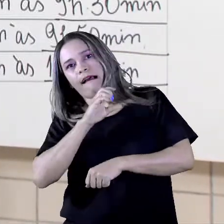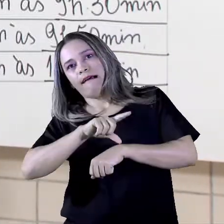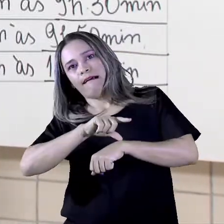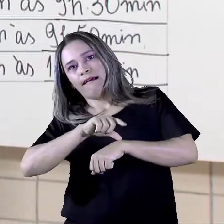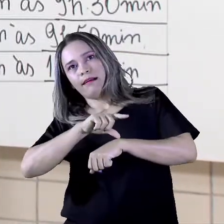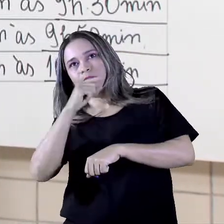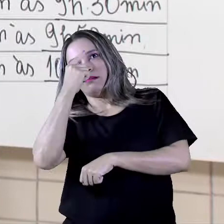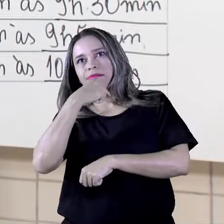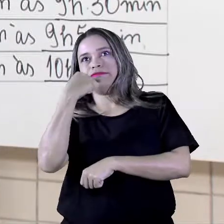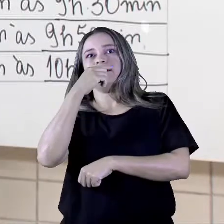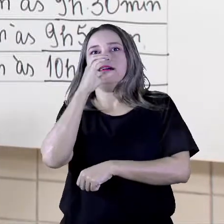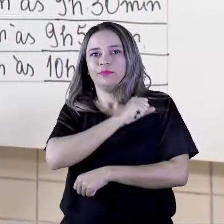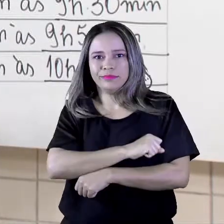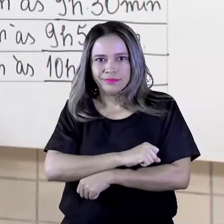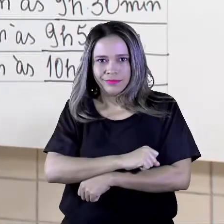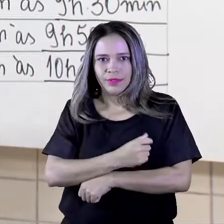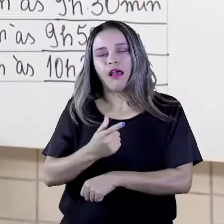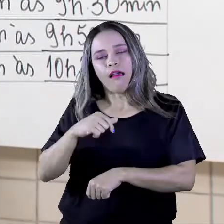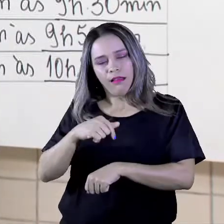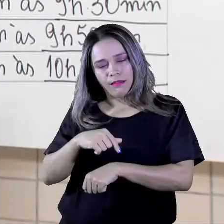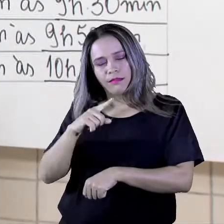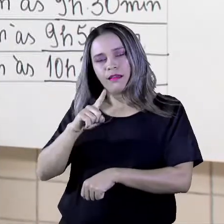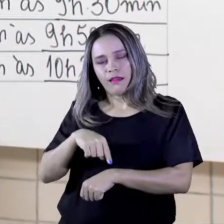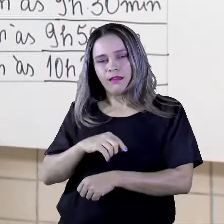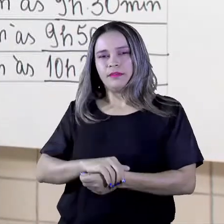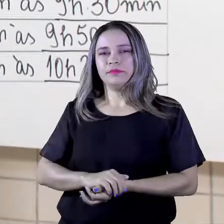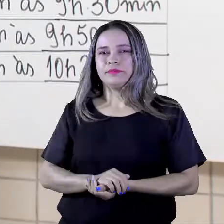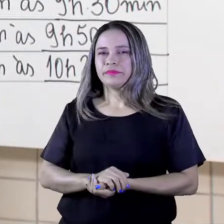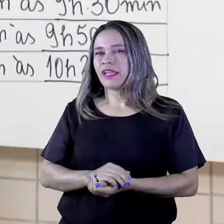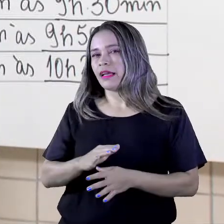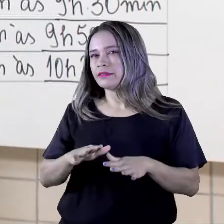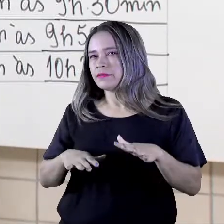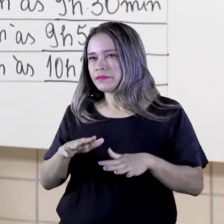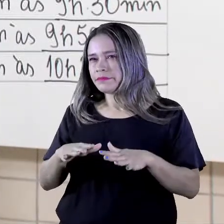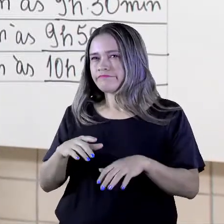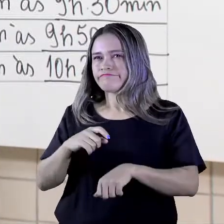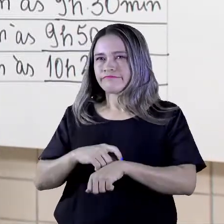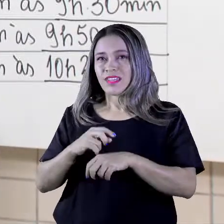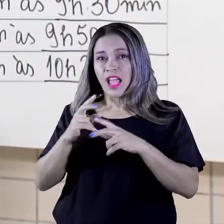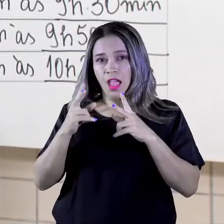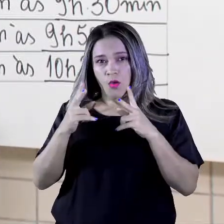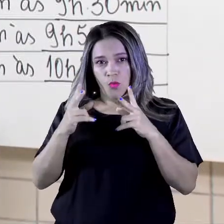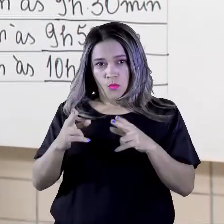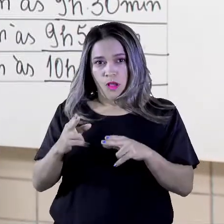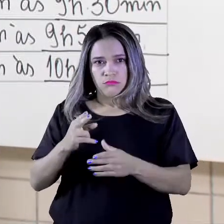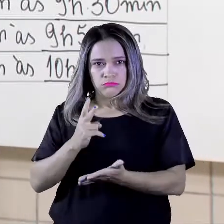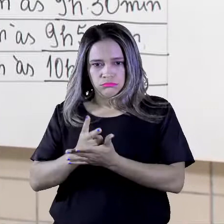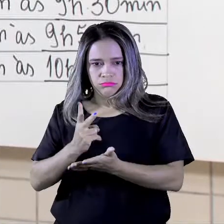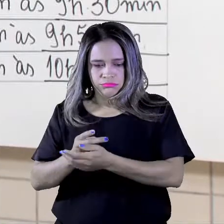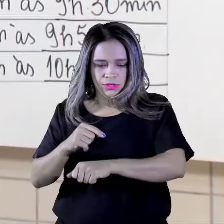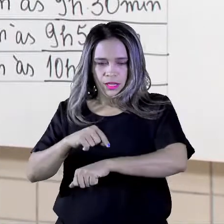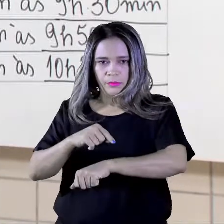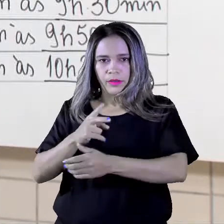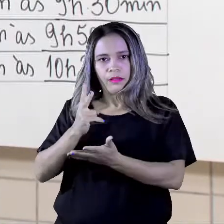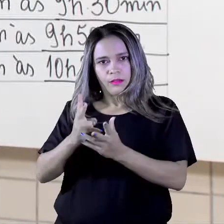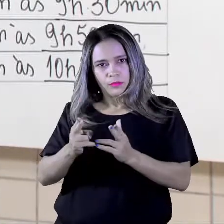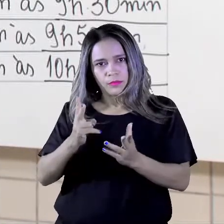a gente percebe a passagem do tempo. Apesar dele passar exatamente do mesmo jeito, a gente percebe ele de forma